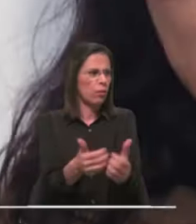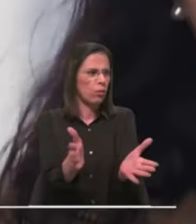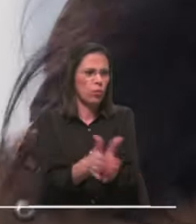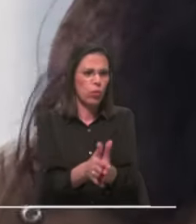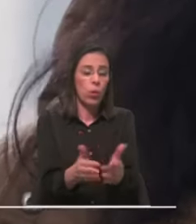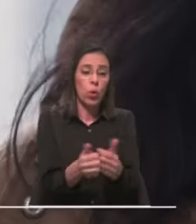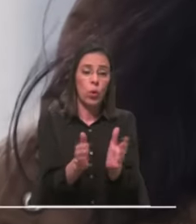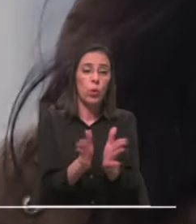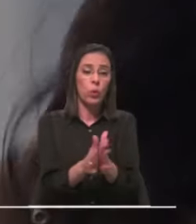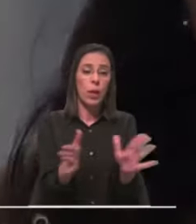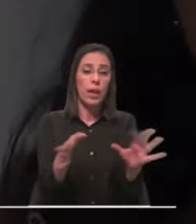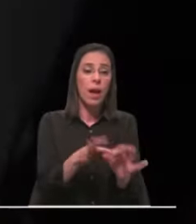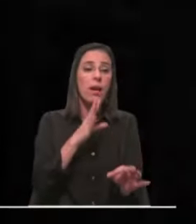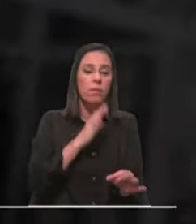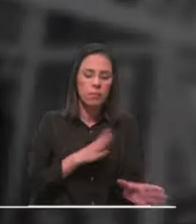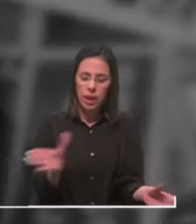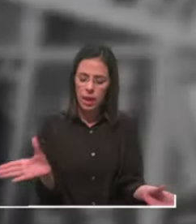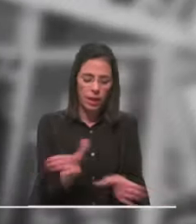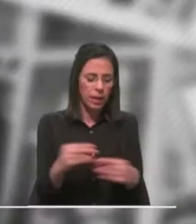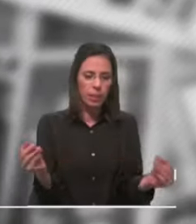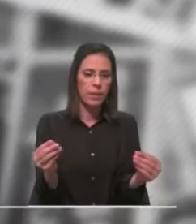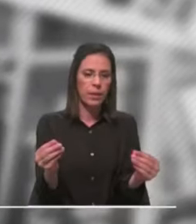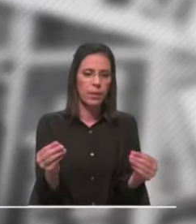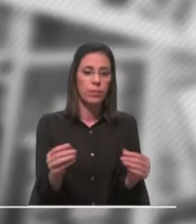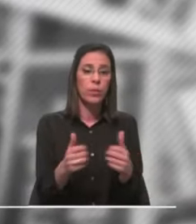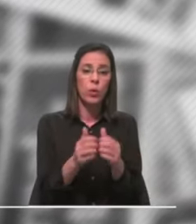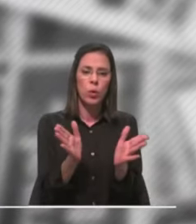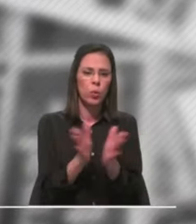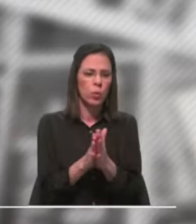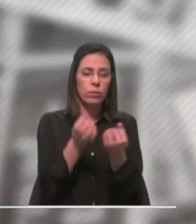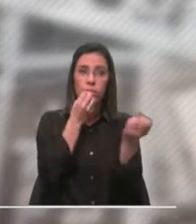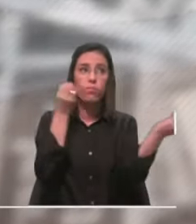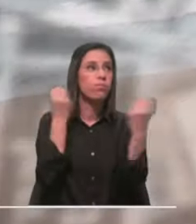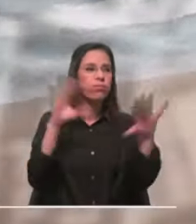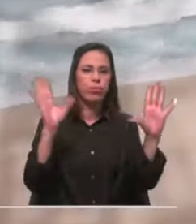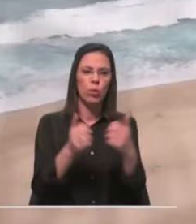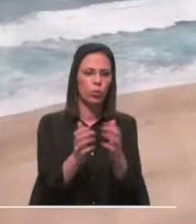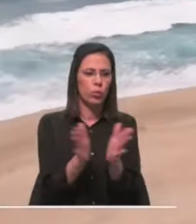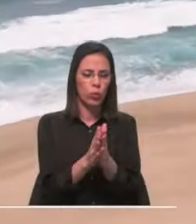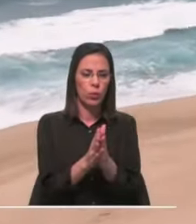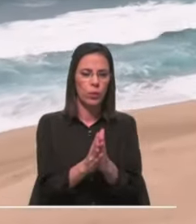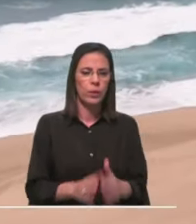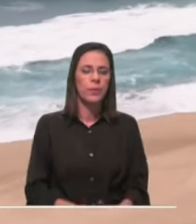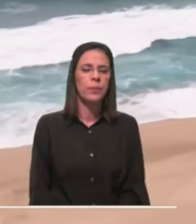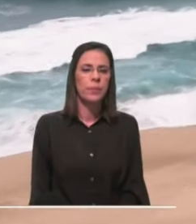Aliás, tudo o que está ligado aos nossos filhos desapareceu. Foi tudo que foi, tudo.